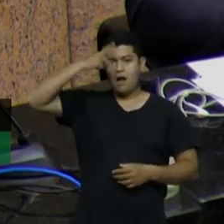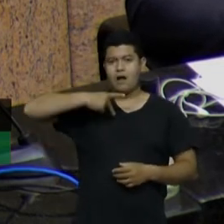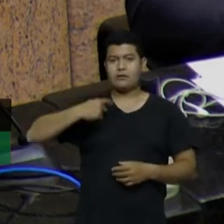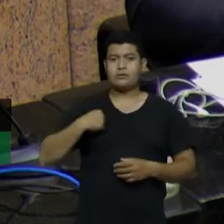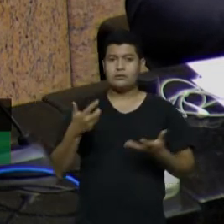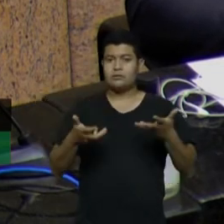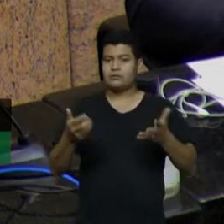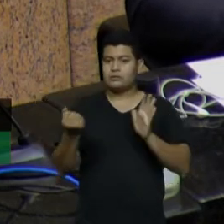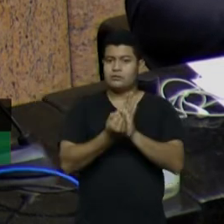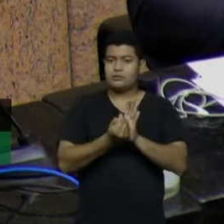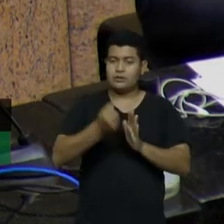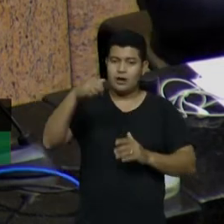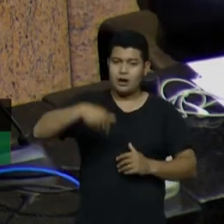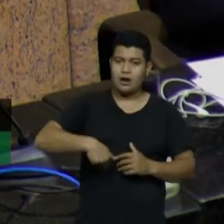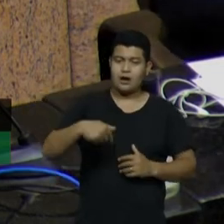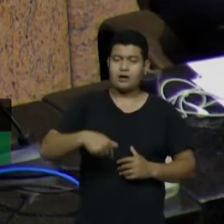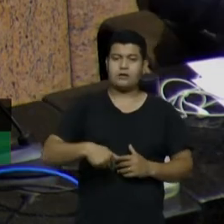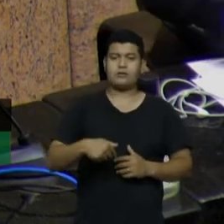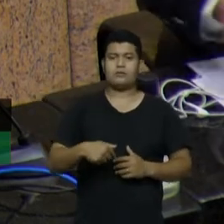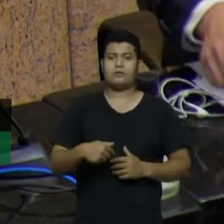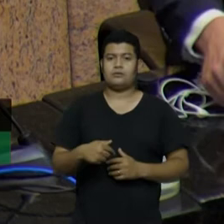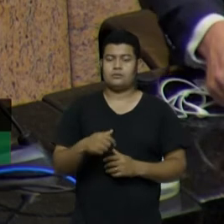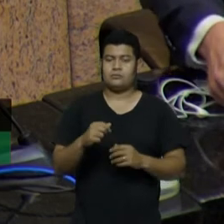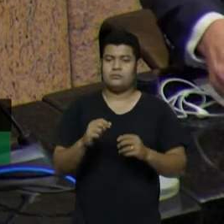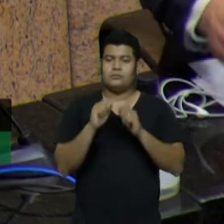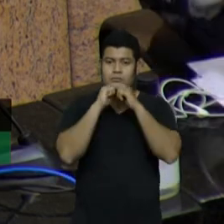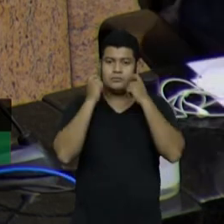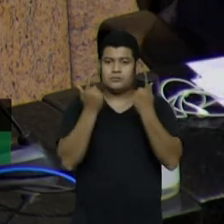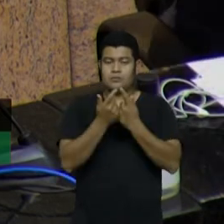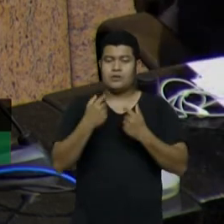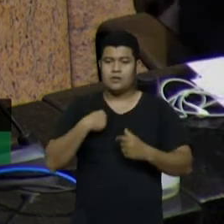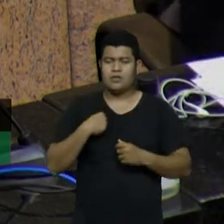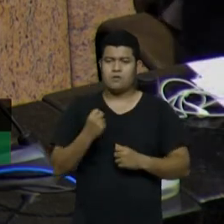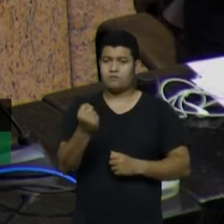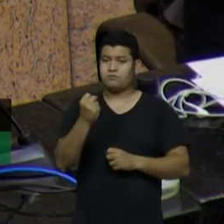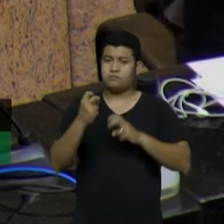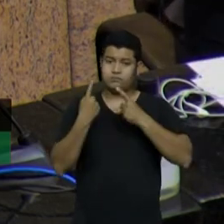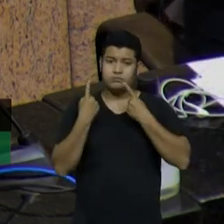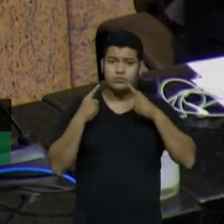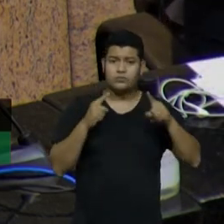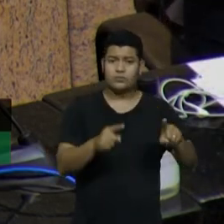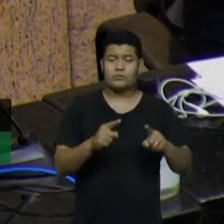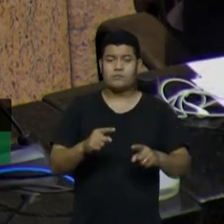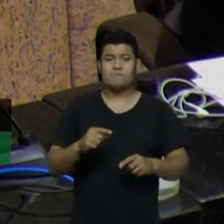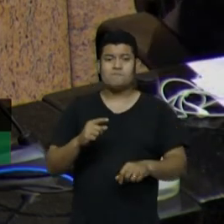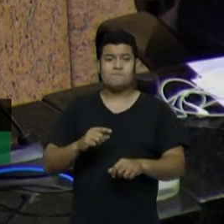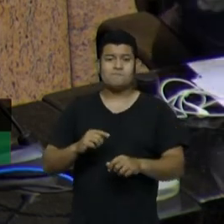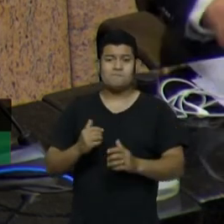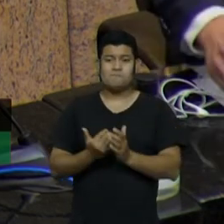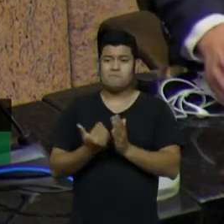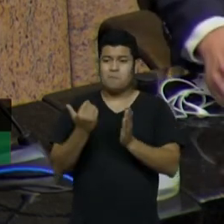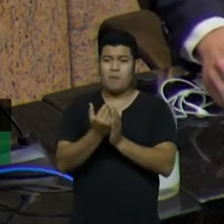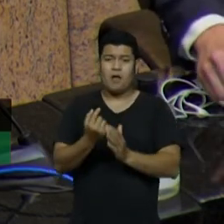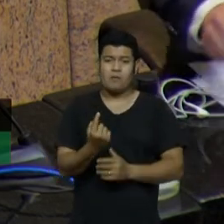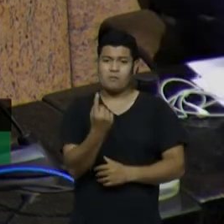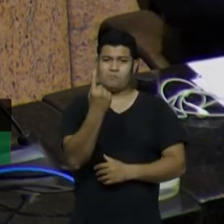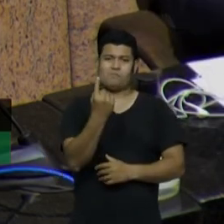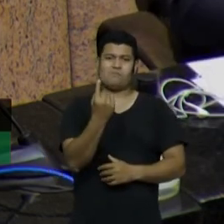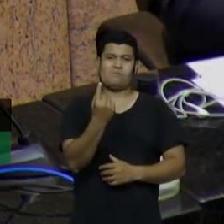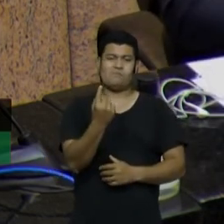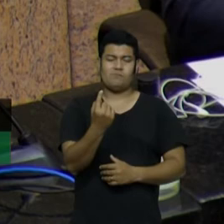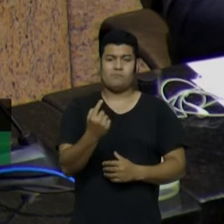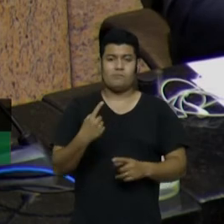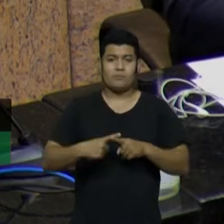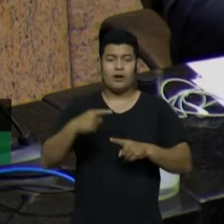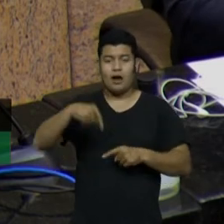casa esse meu forte repúdio a esse ato, mais um. Porque aqui em Florianópolis, assim, nós temos